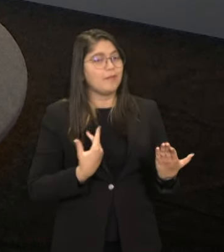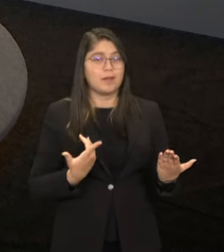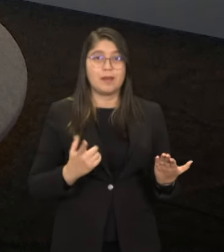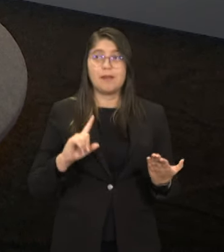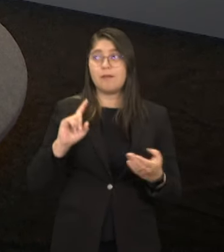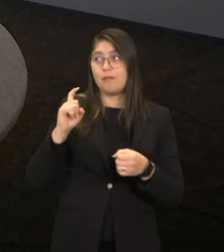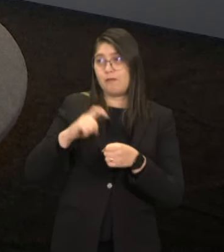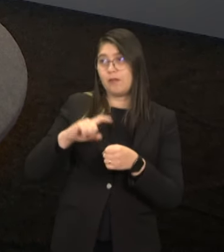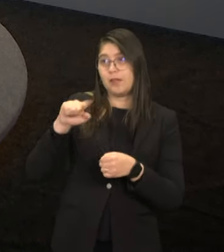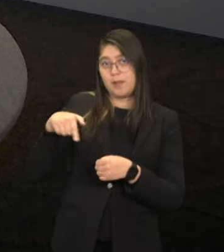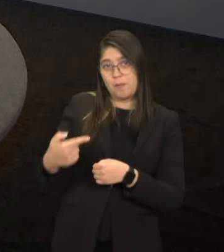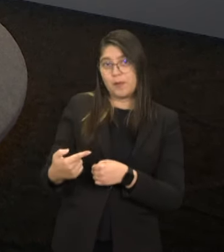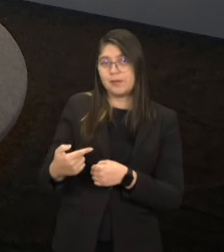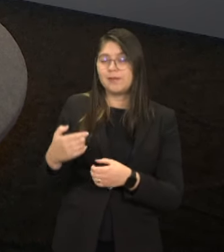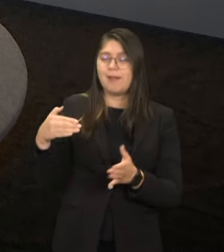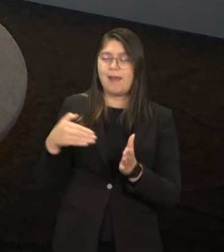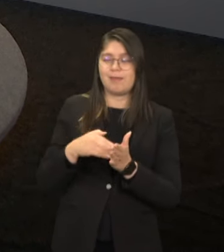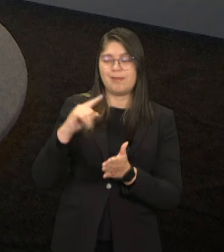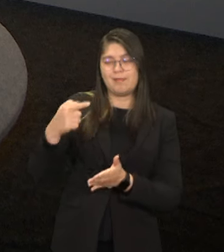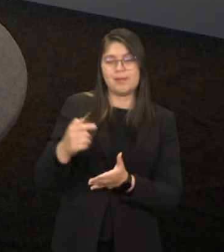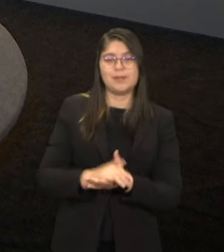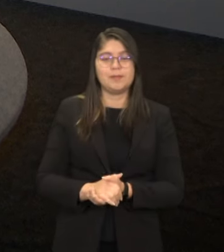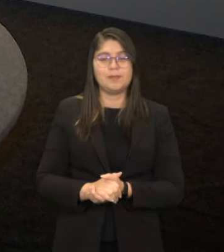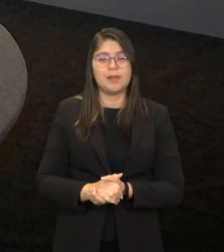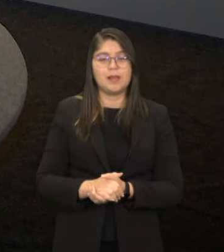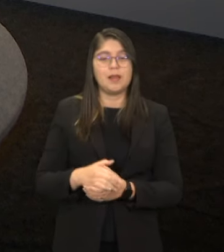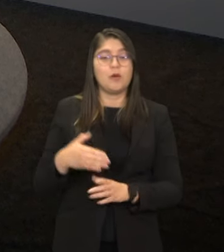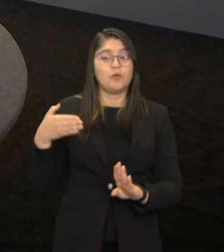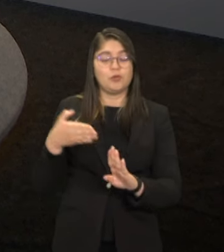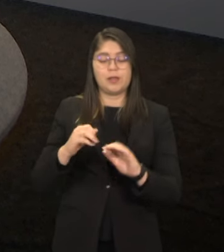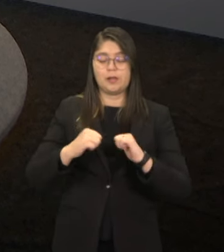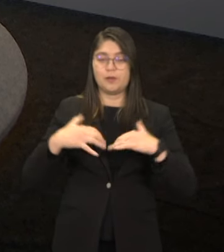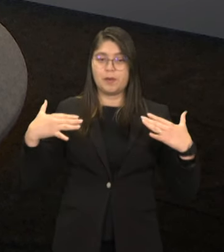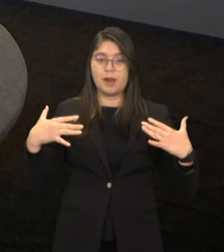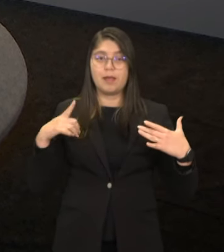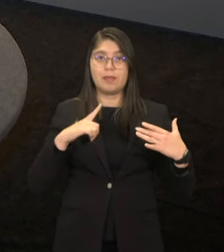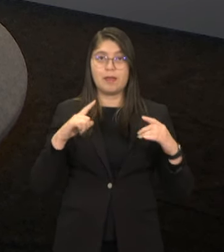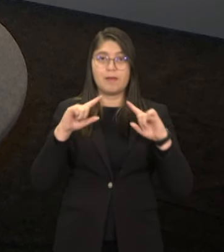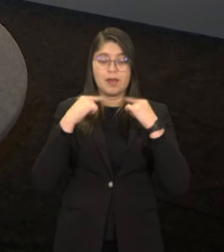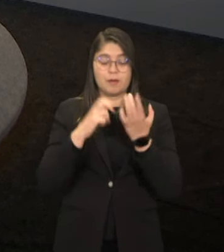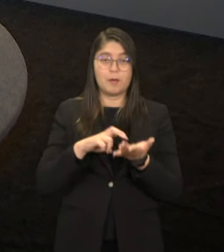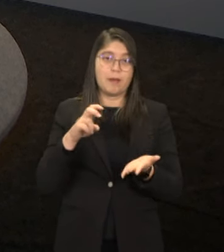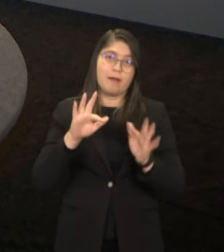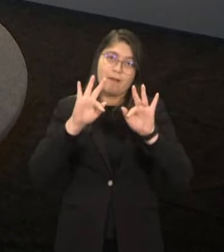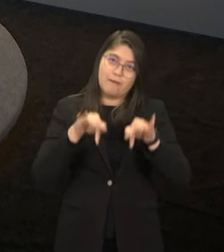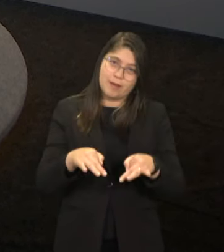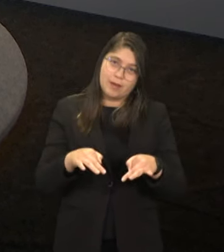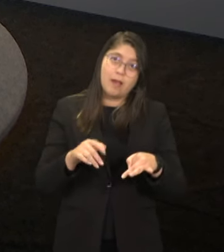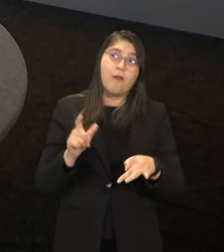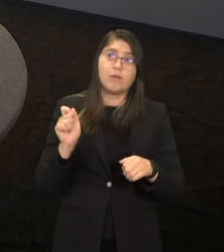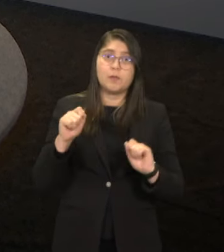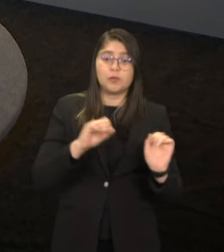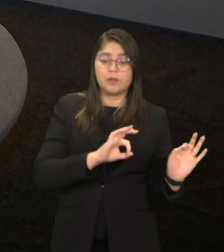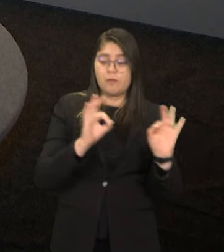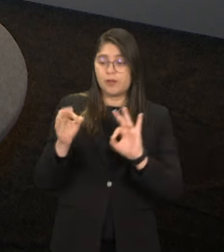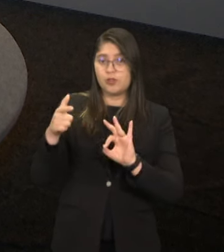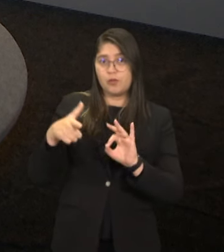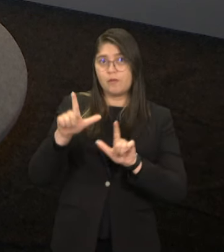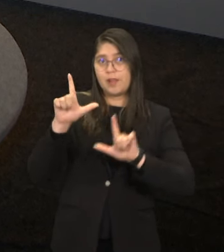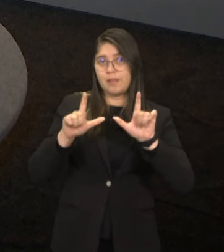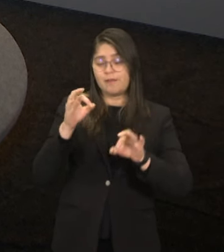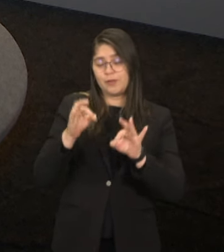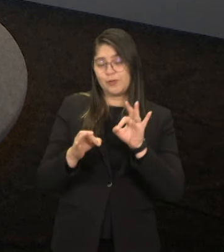ver depois do almoço. Até então. Daqui a pouco. É. O Direto do Plenário, com a sessão da manhã, termina aqui. Você pode rever o julgamento na TV Justiça.